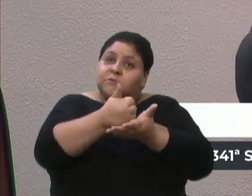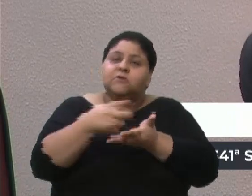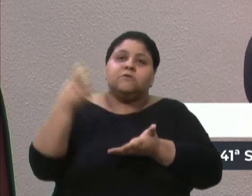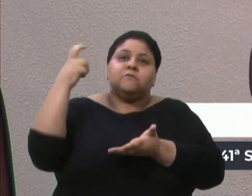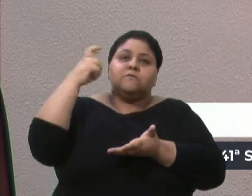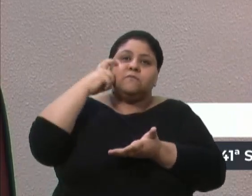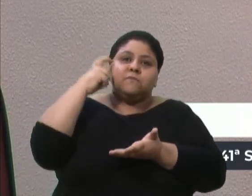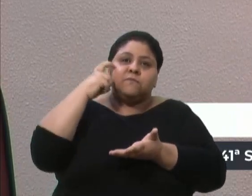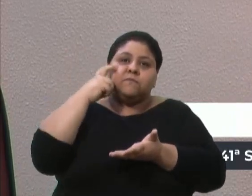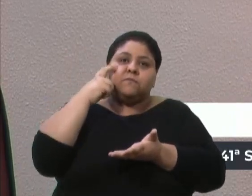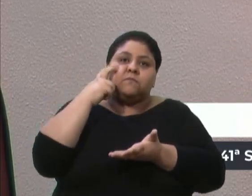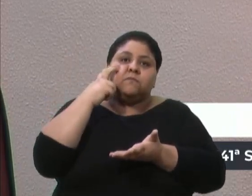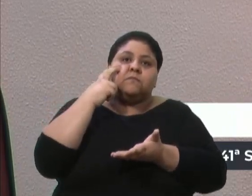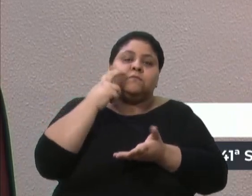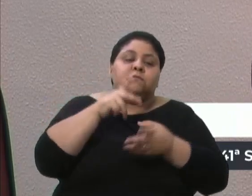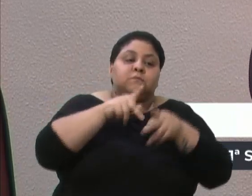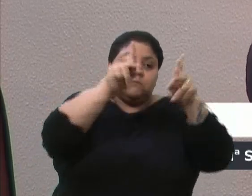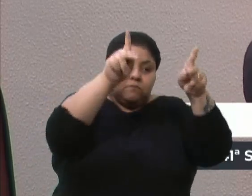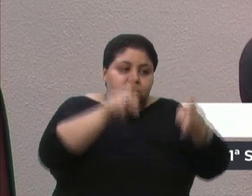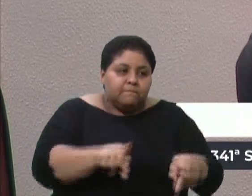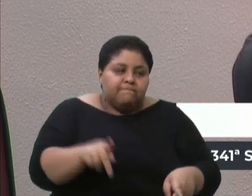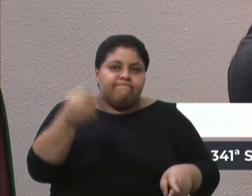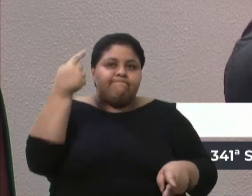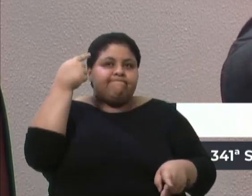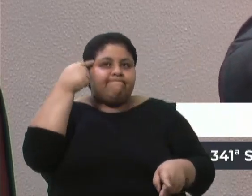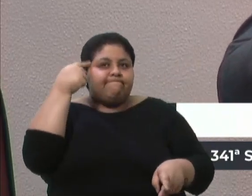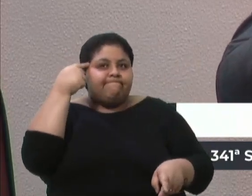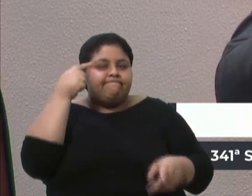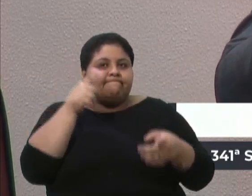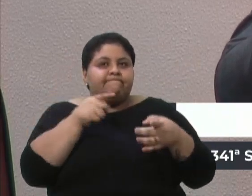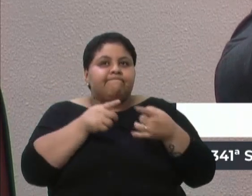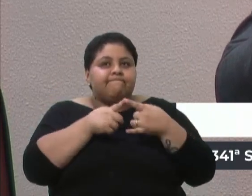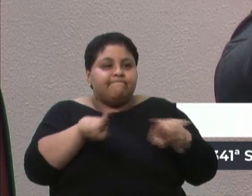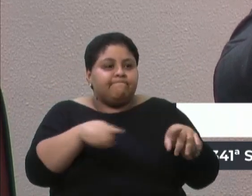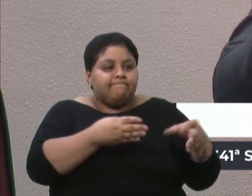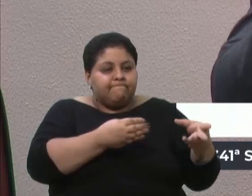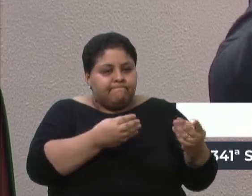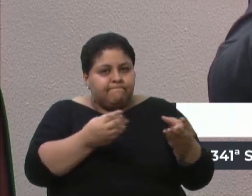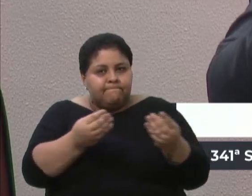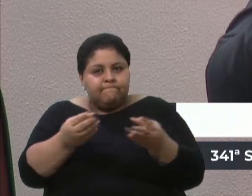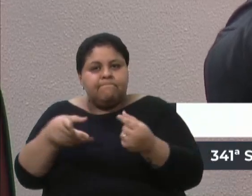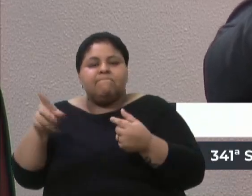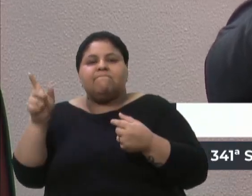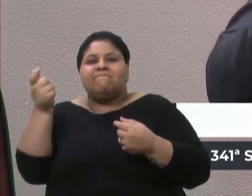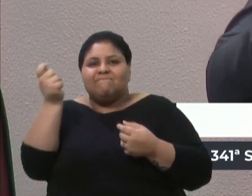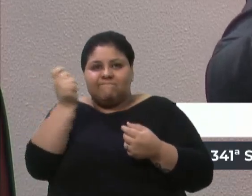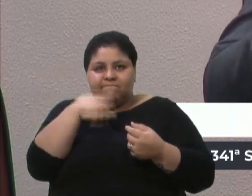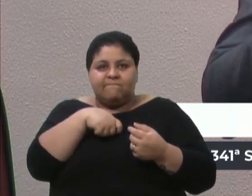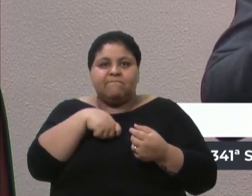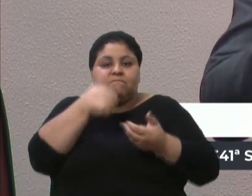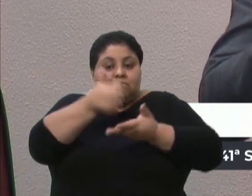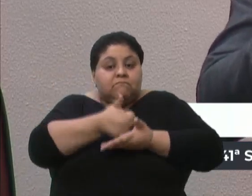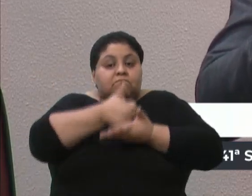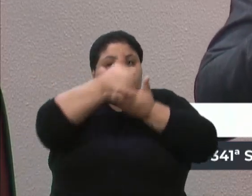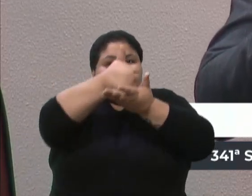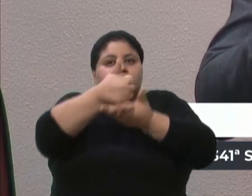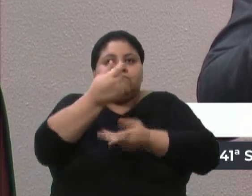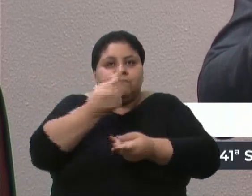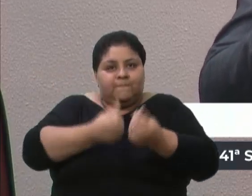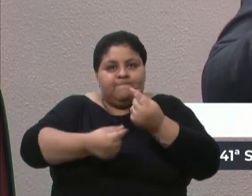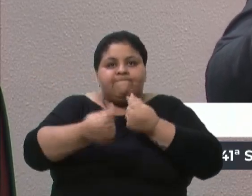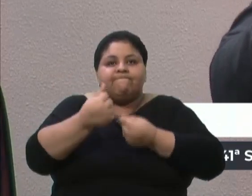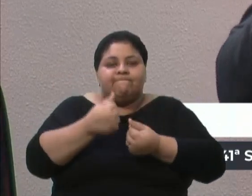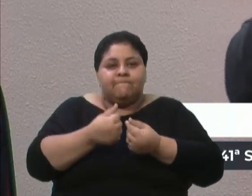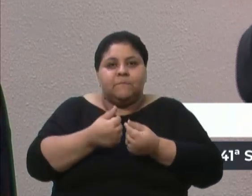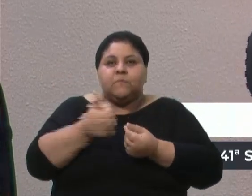apoio das pessoas, das ideias, mas muita necessidade do apoio financeiro. Elas